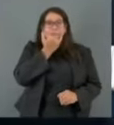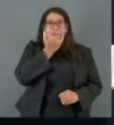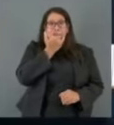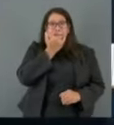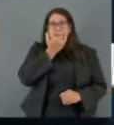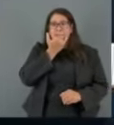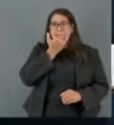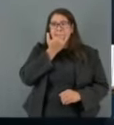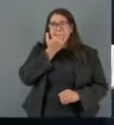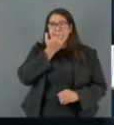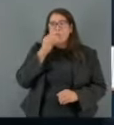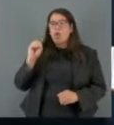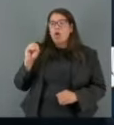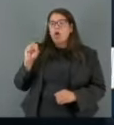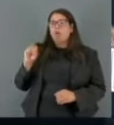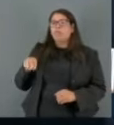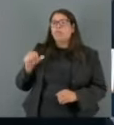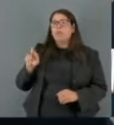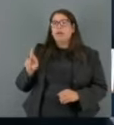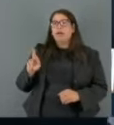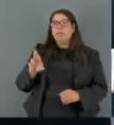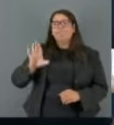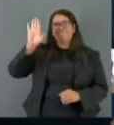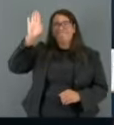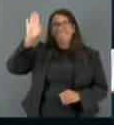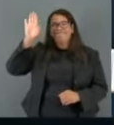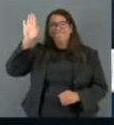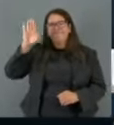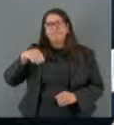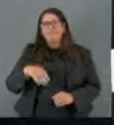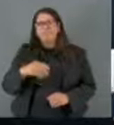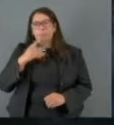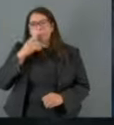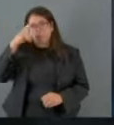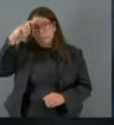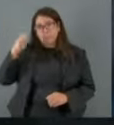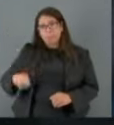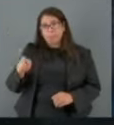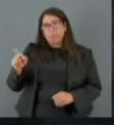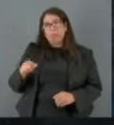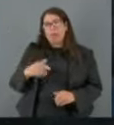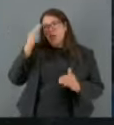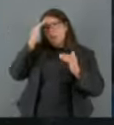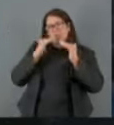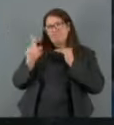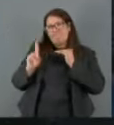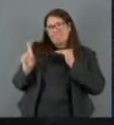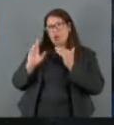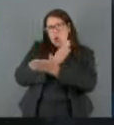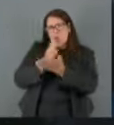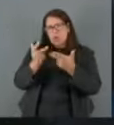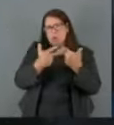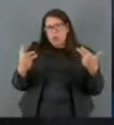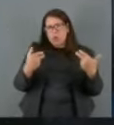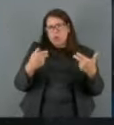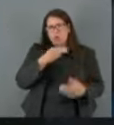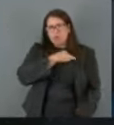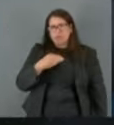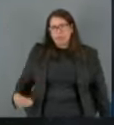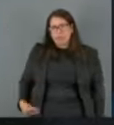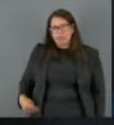responde o senador Omário, o senador Questão de ordem só. Eu ouvi atentamente, eu até discordo de algumas posições, ministro, em particular sobre